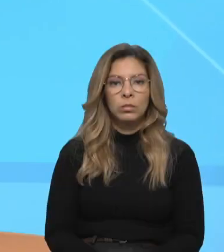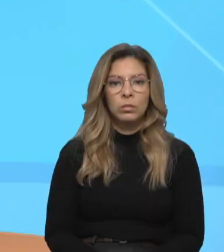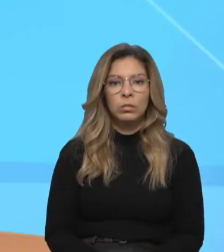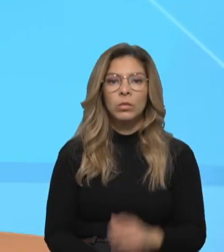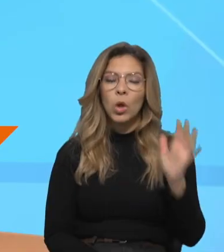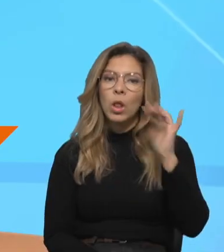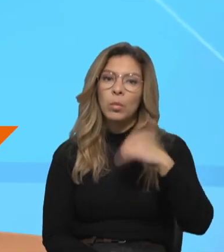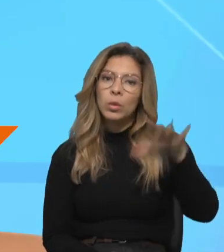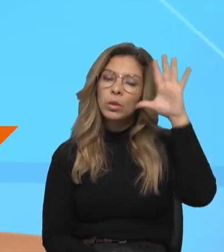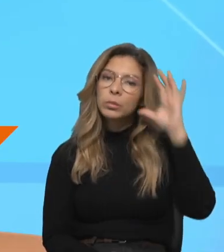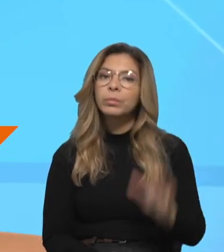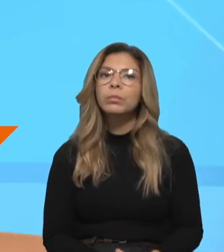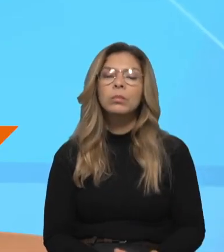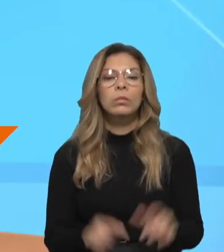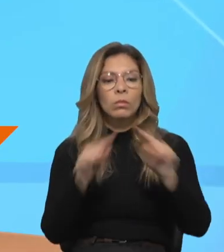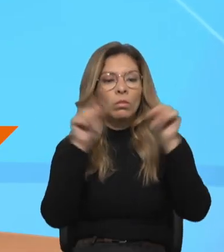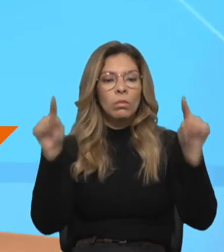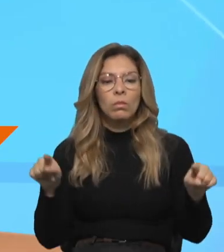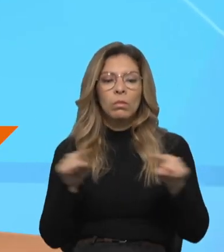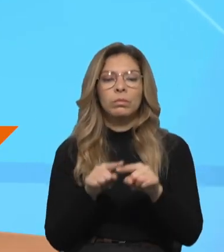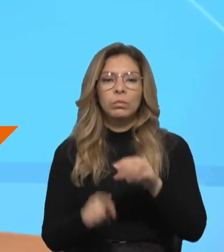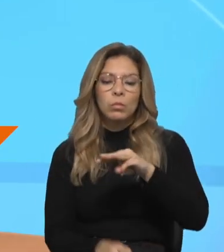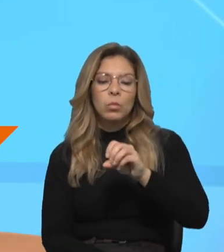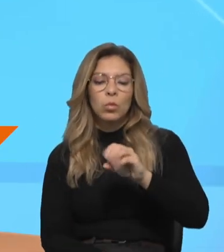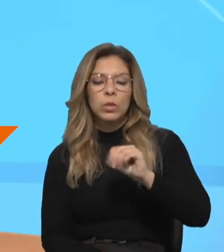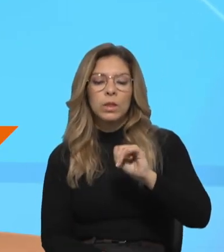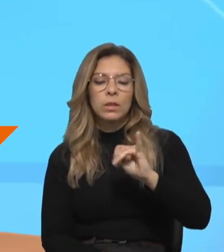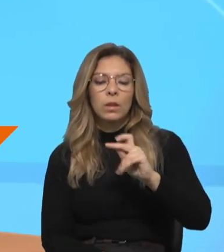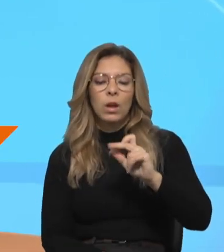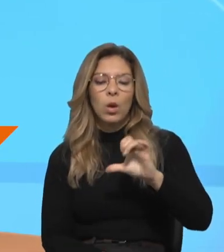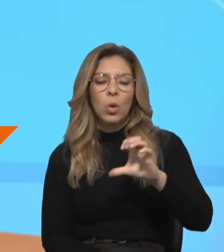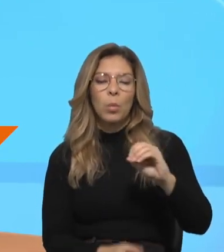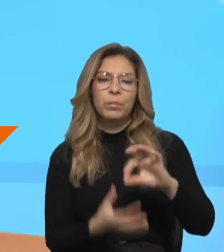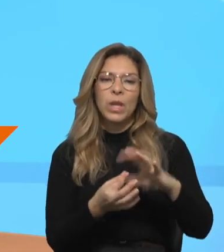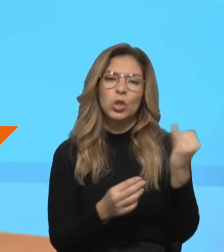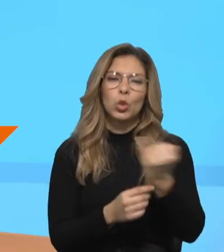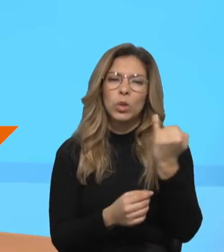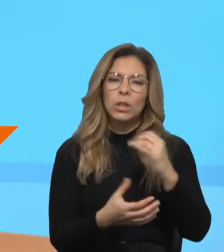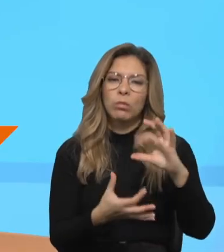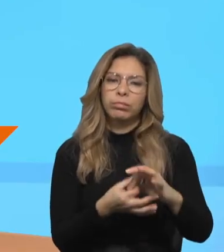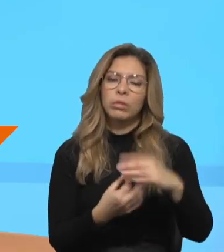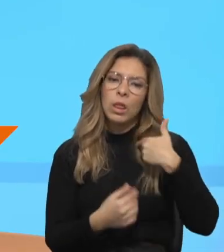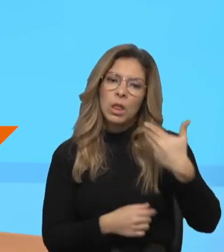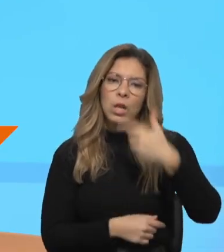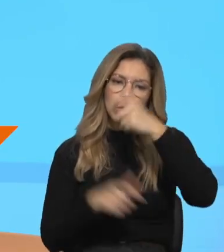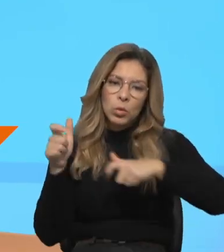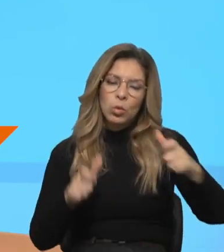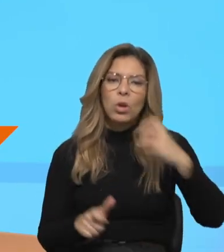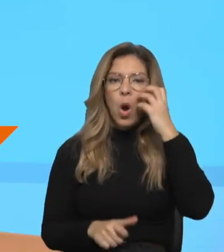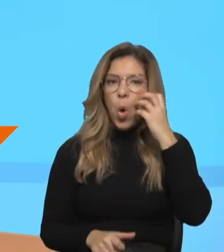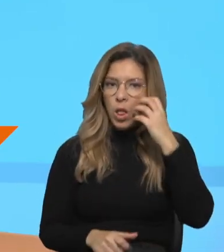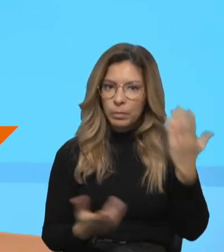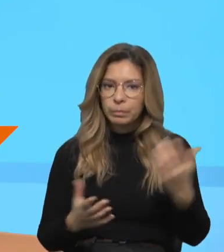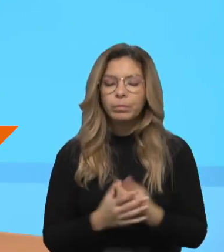Olá, muito boa tarde. O Mosaico é uma organização que pretende contribuir para uma cultura de direitos humanos em Angola. Foi fundada